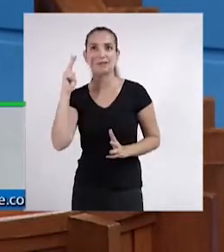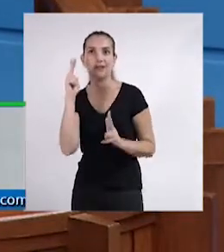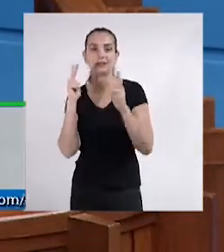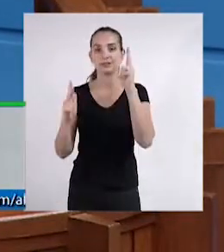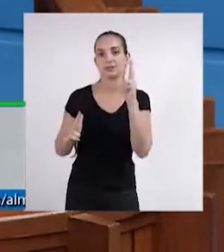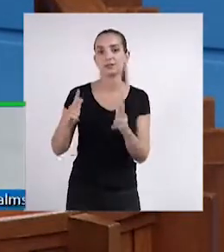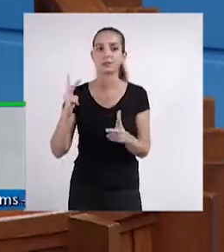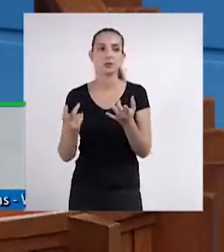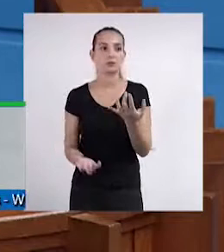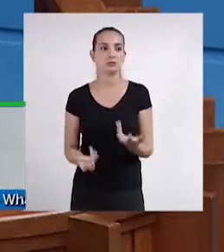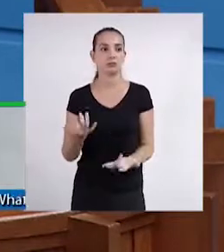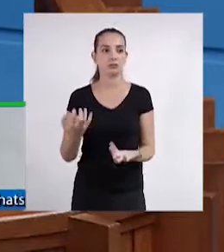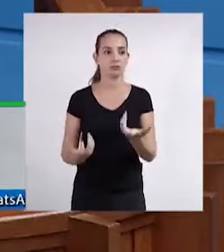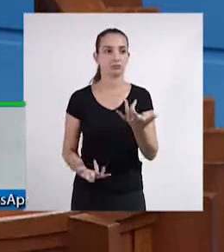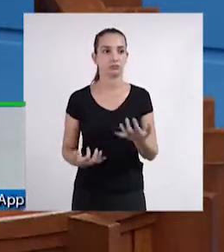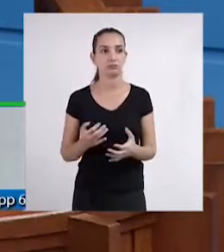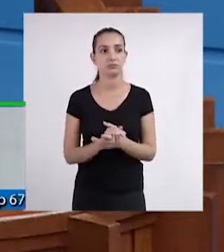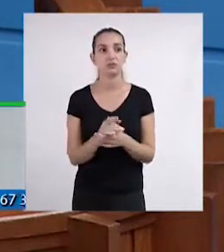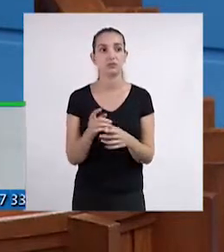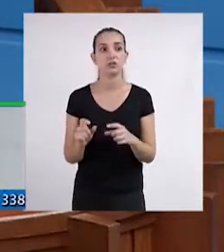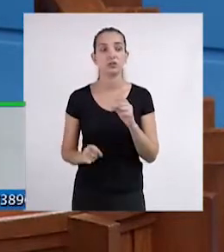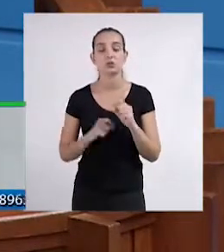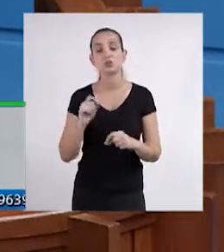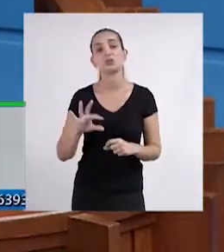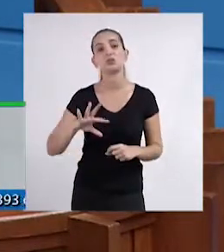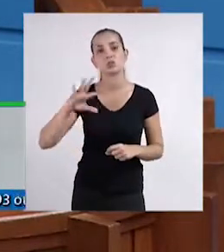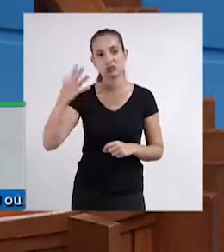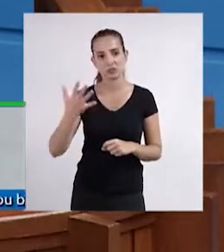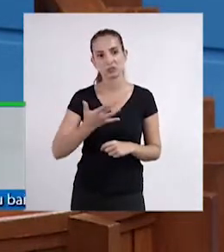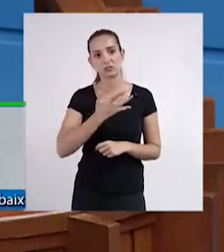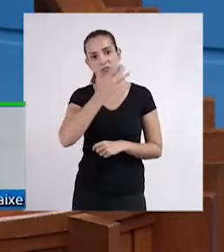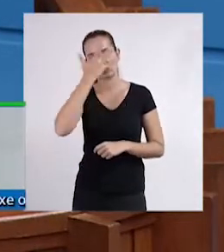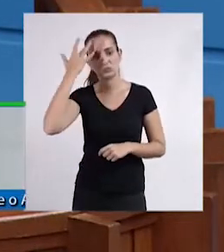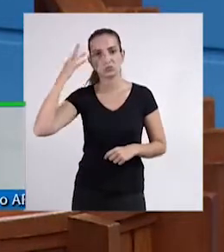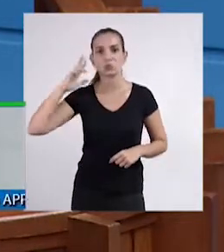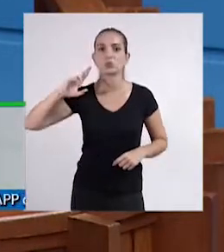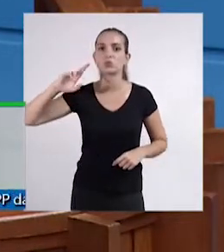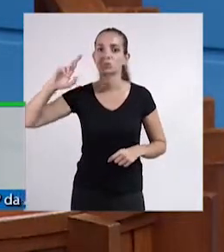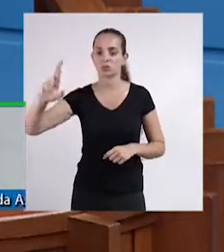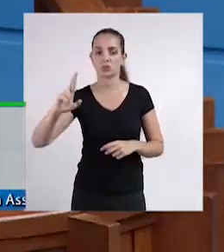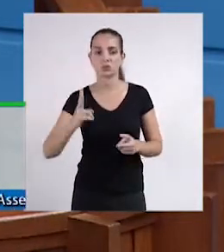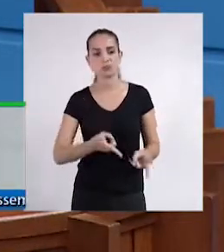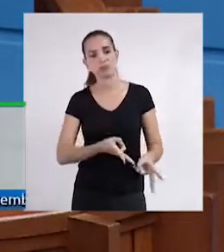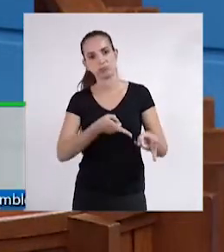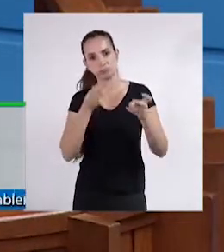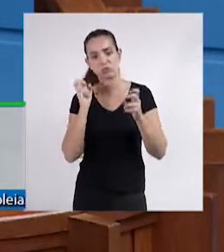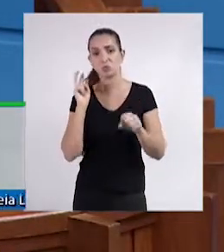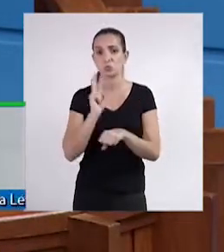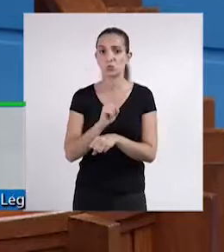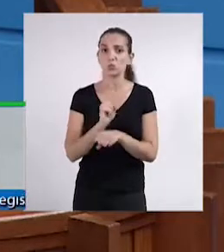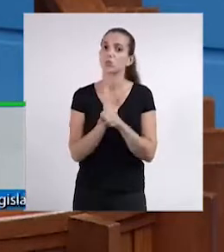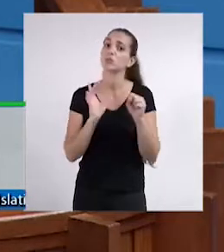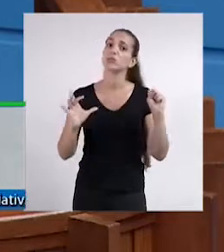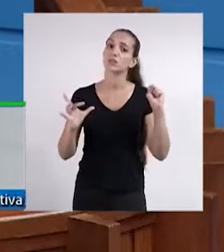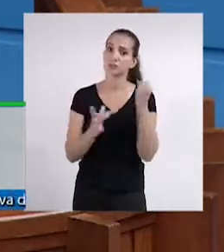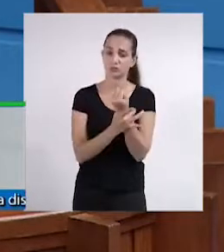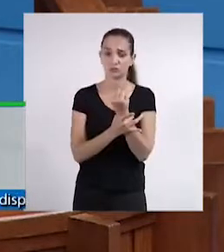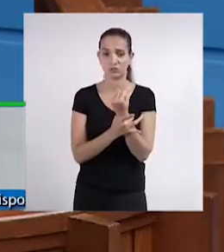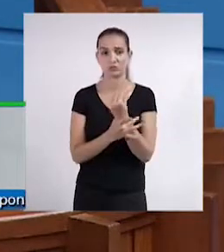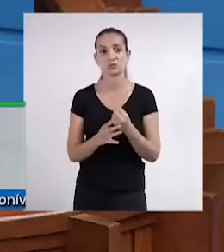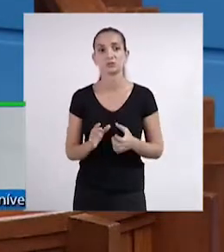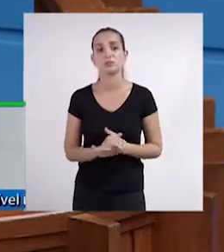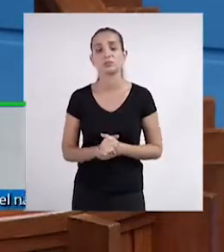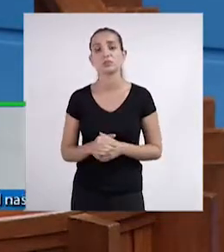aconteceu serviu para chamar a atenção das autoridades que cuidam da segurança